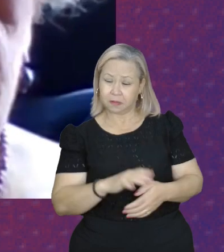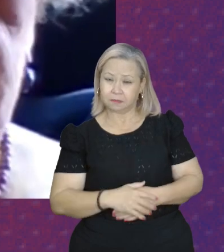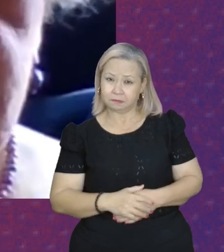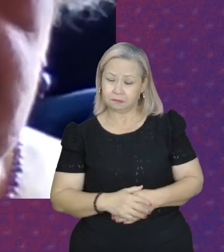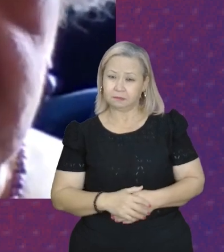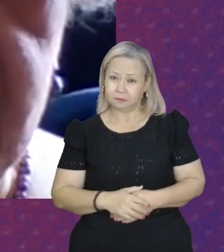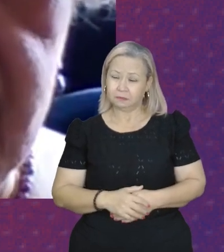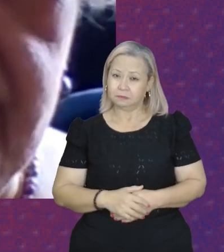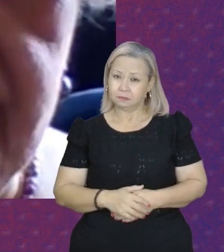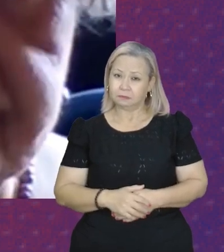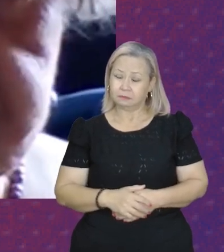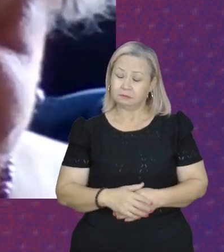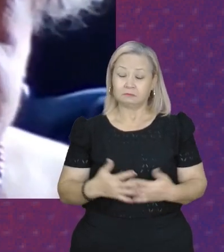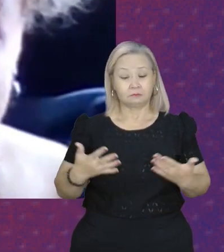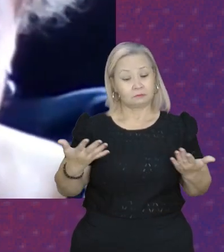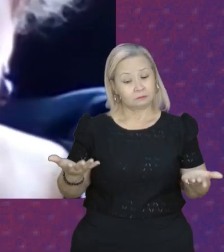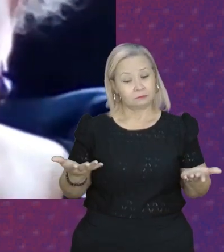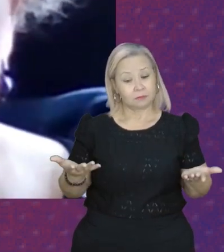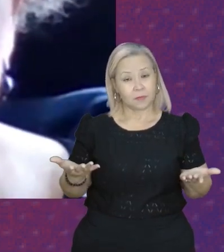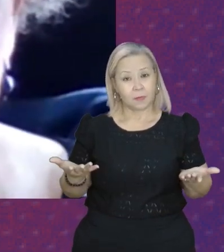Então,